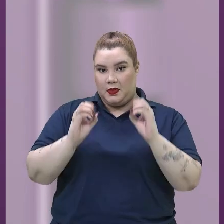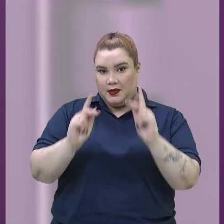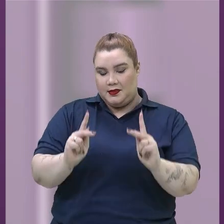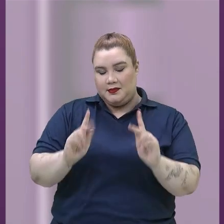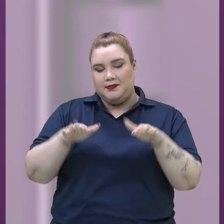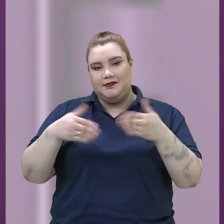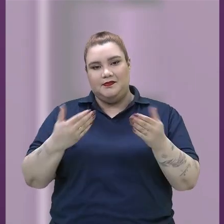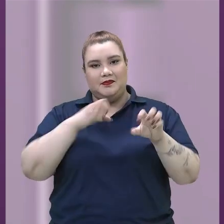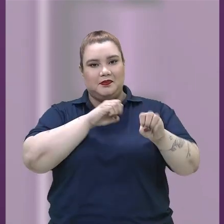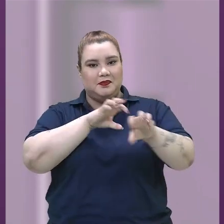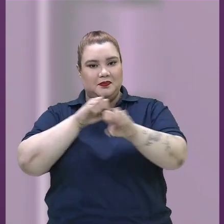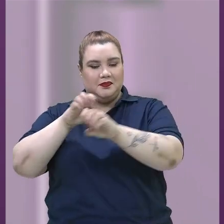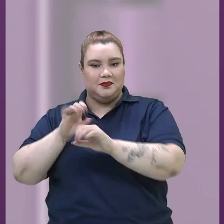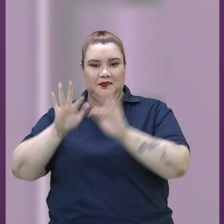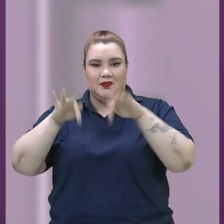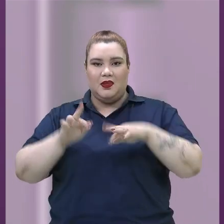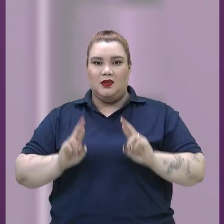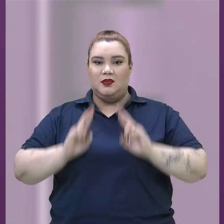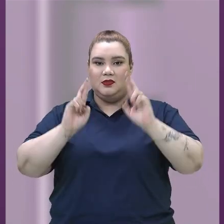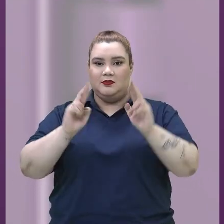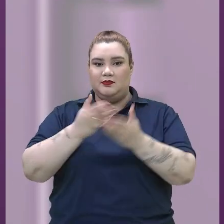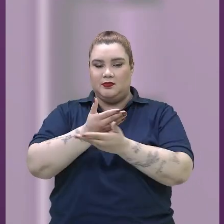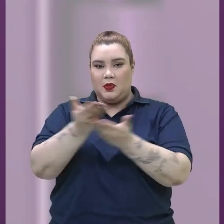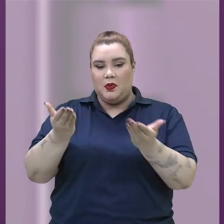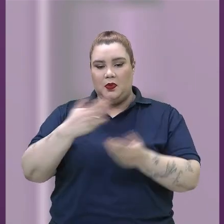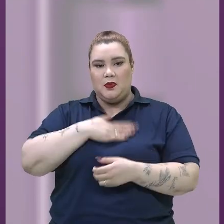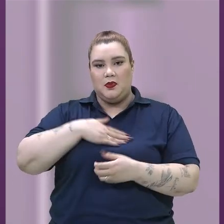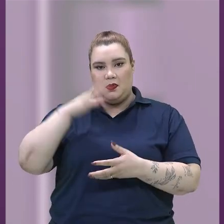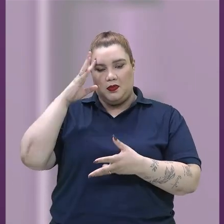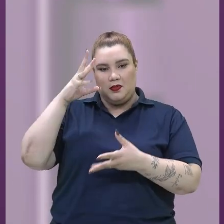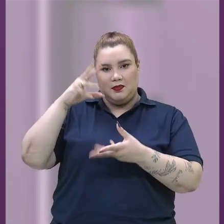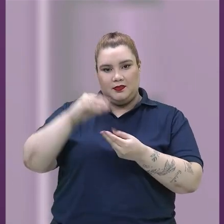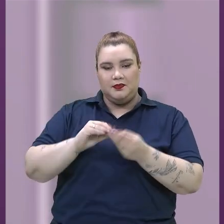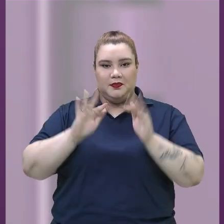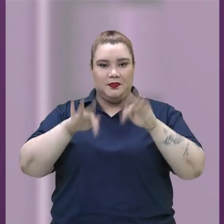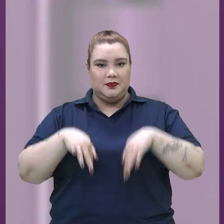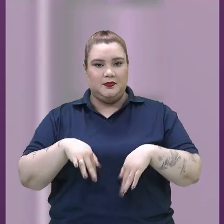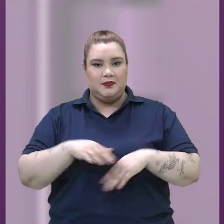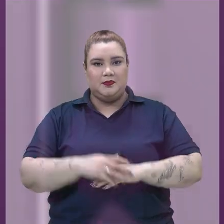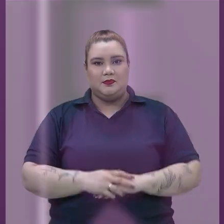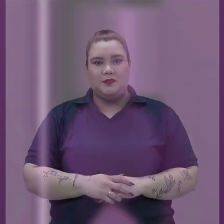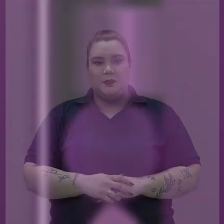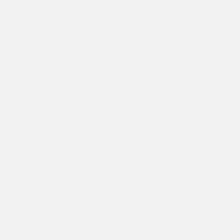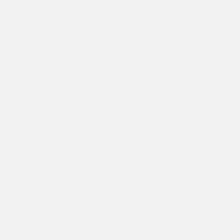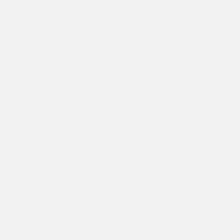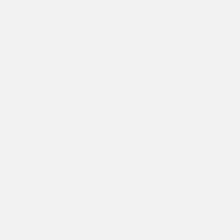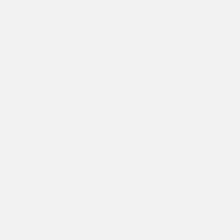isso que eu tinha para apresentar, espero que você tenha conseguido compreender, tá bom? Chegamos ao final da nossa aula.